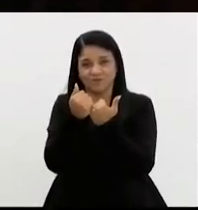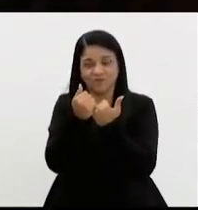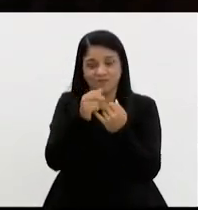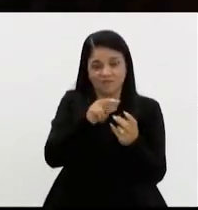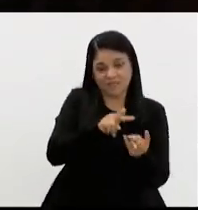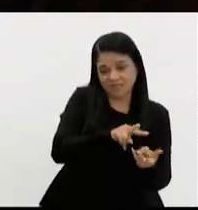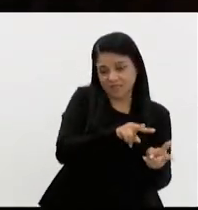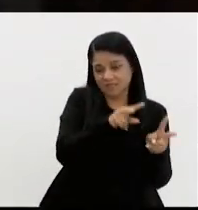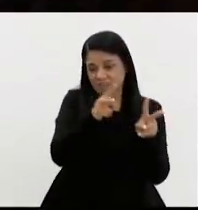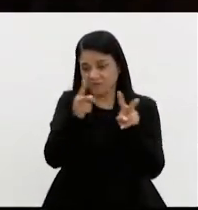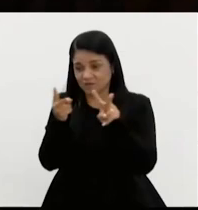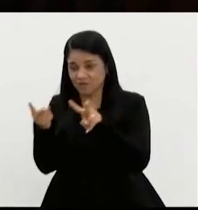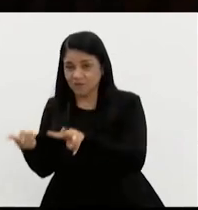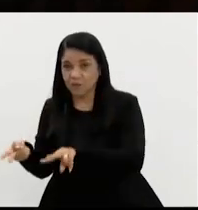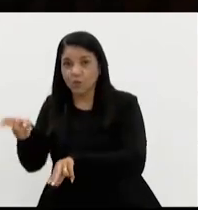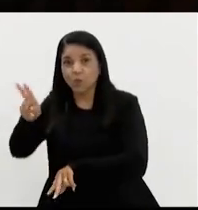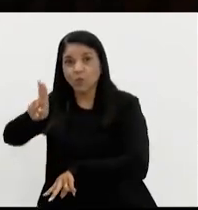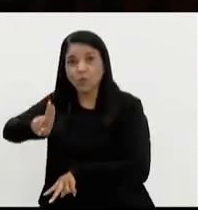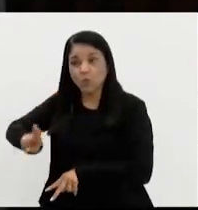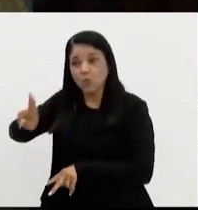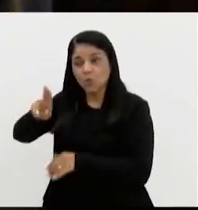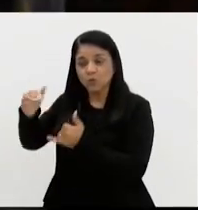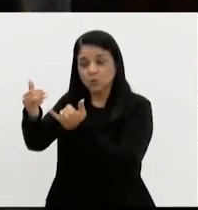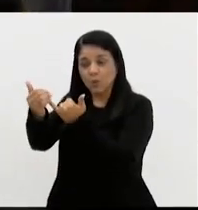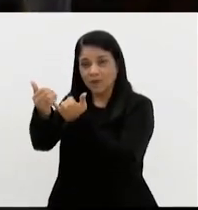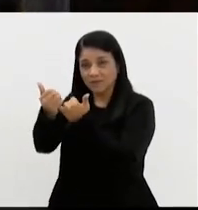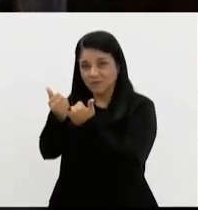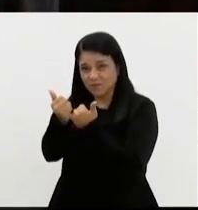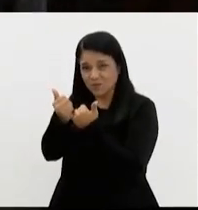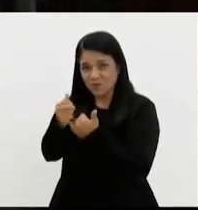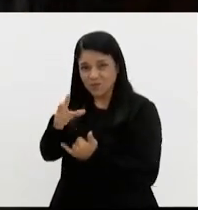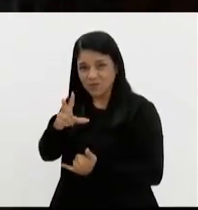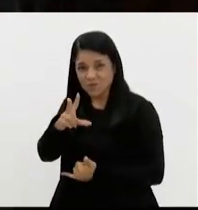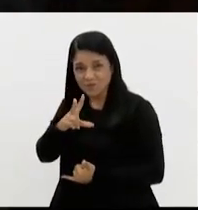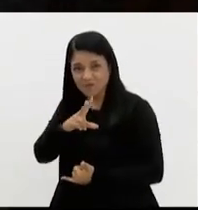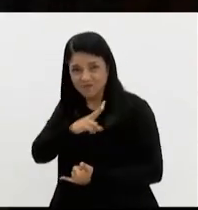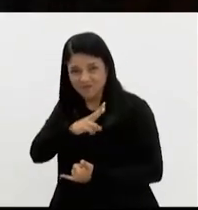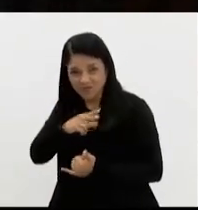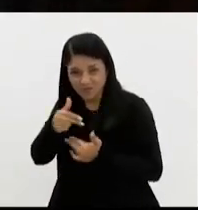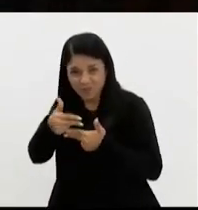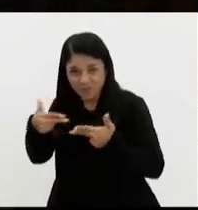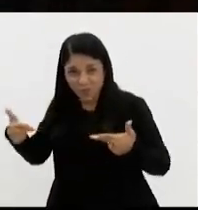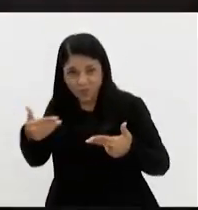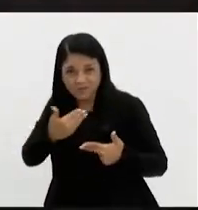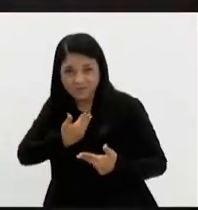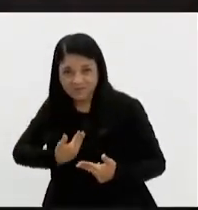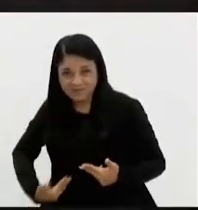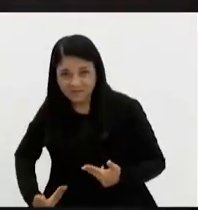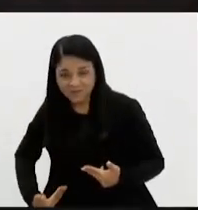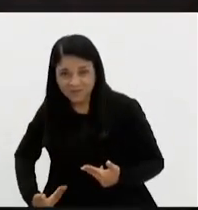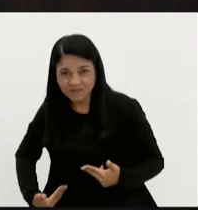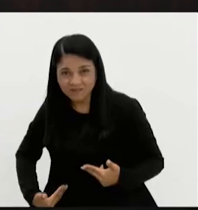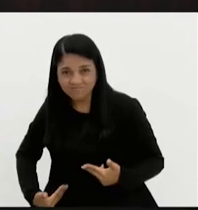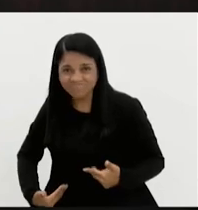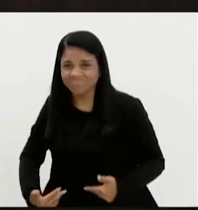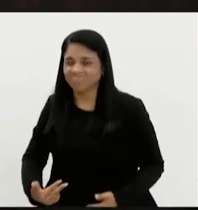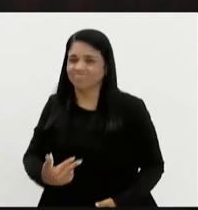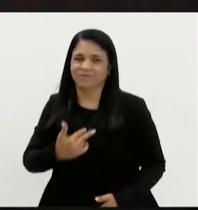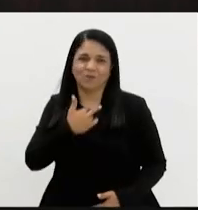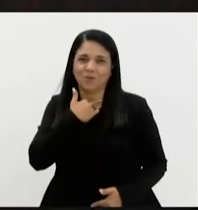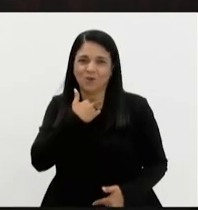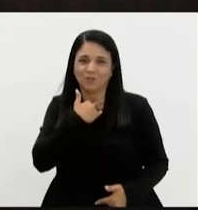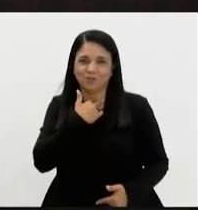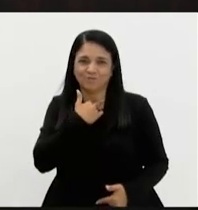pro patrimônio para fins privados bens que tem conotação pública